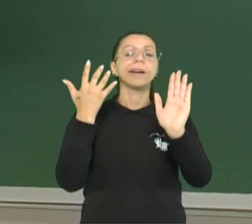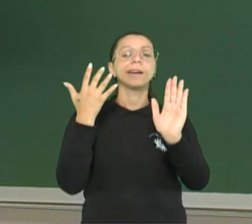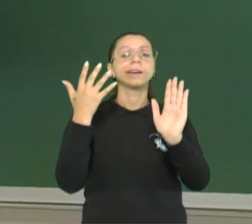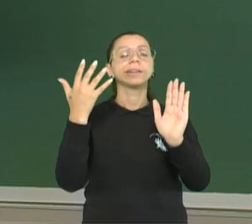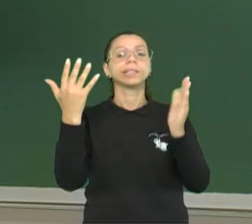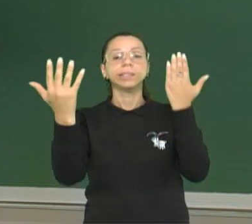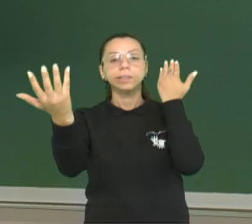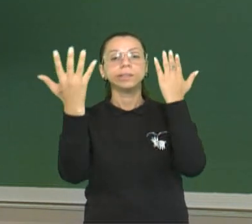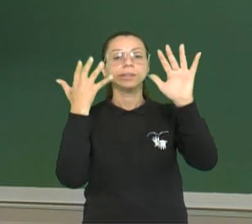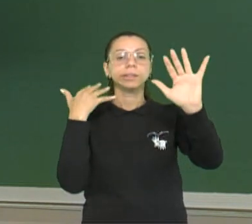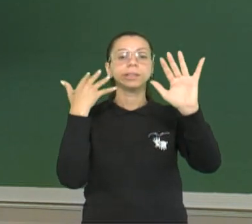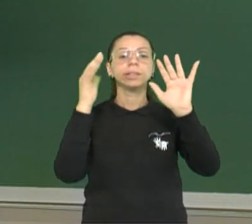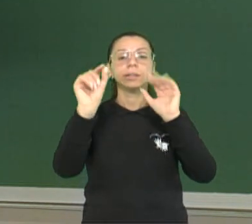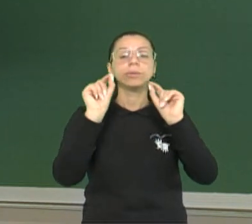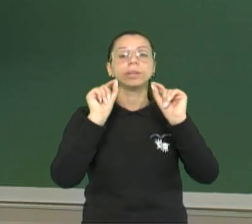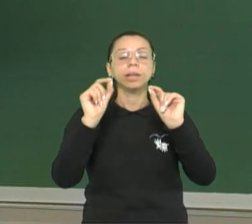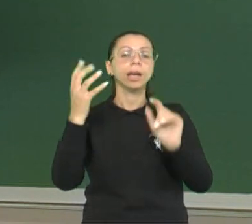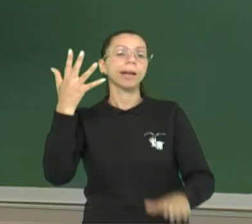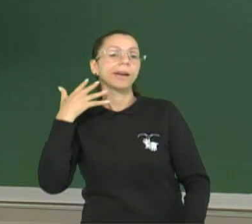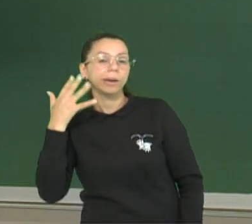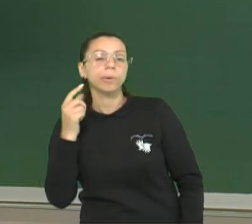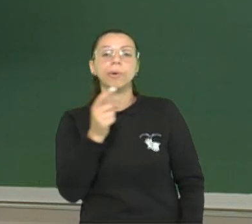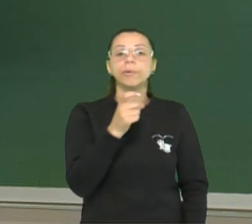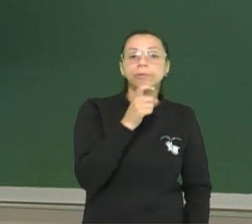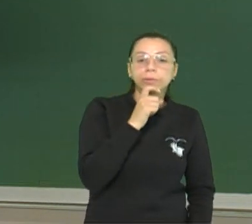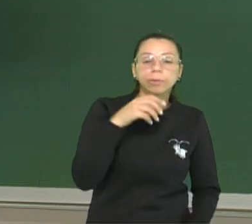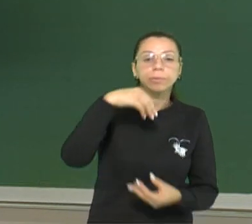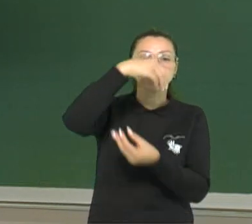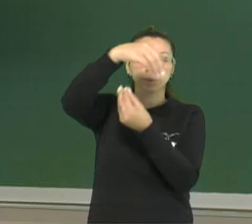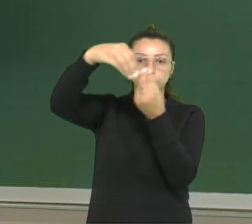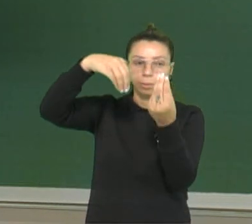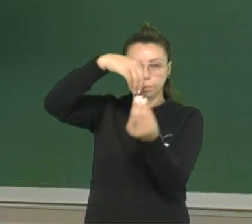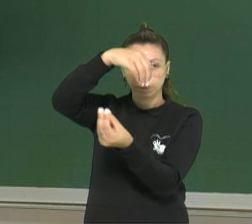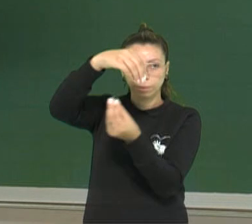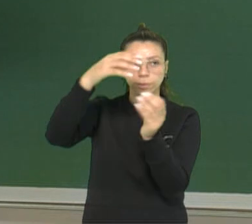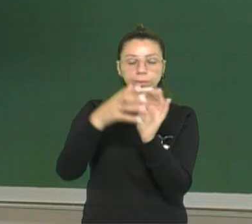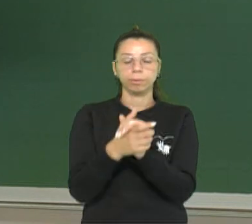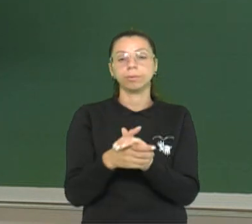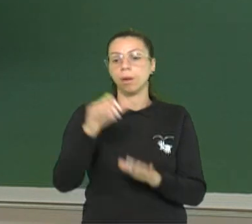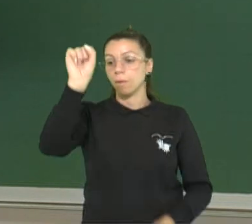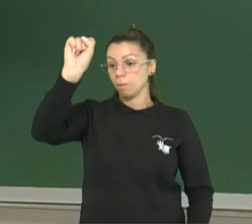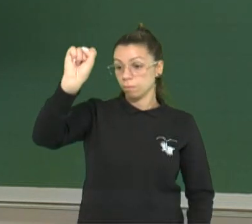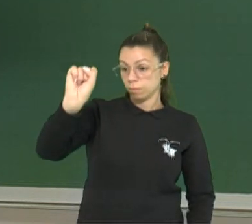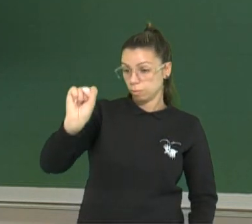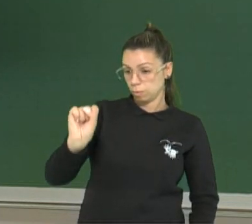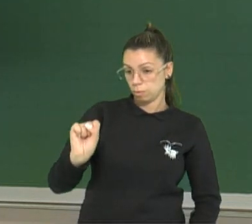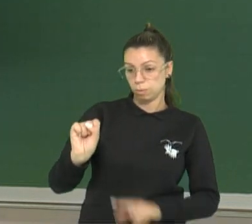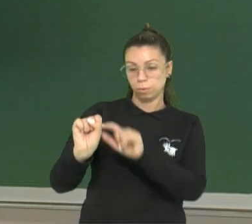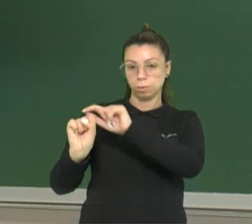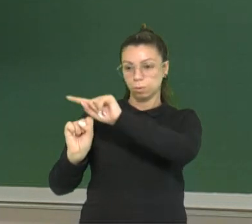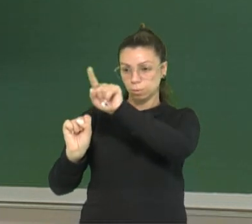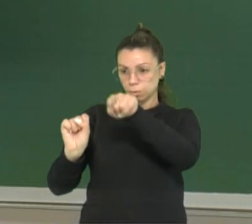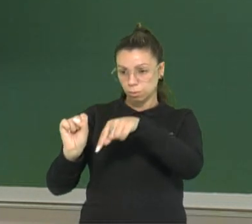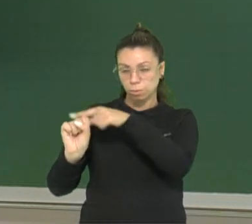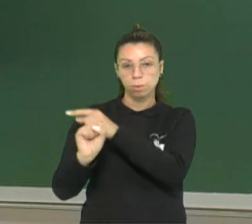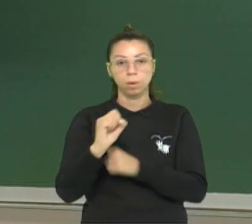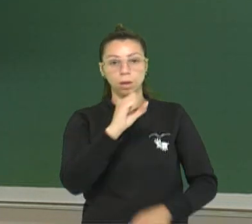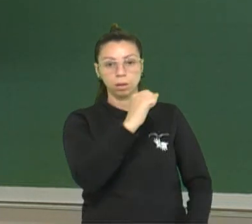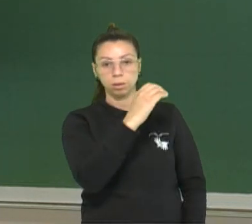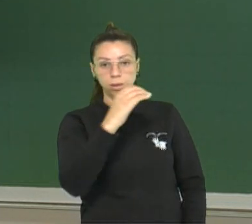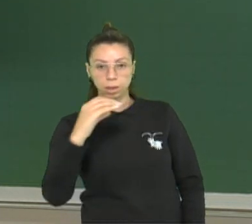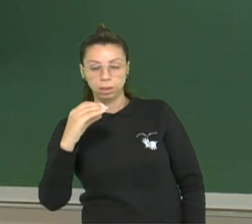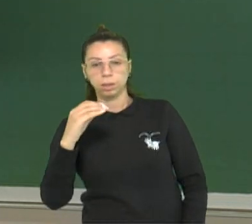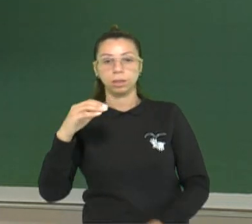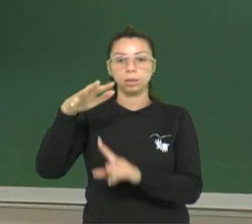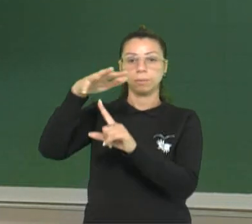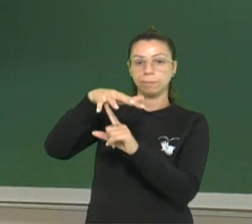área tropical. Deste ponto para o sul, onde nós temos Paraná, Santa Catarina e Rio Grande do Sul, nós dispomos de uma área de